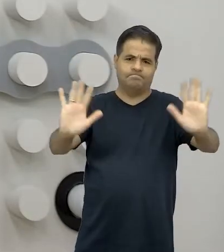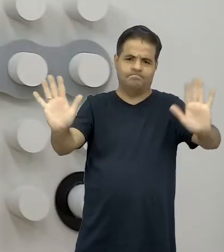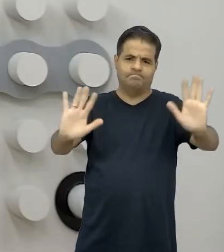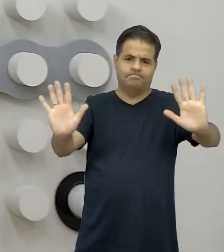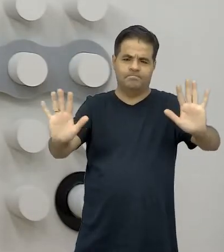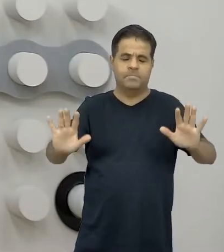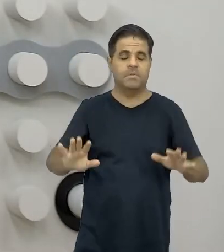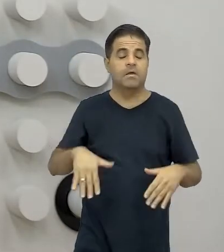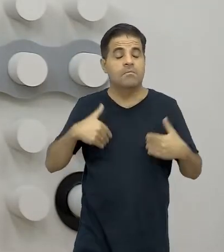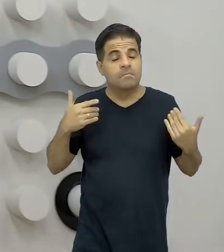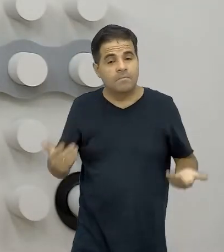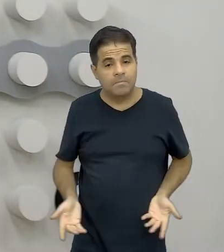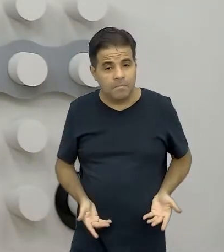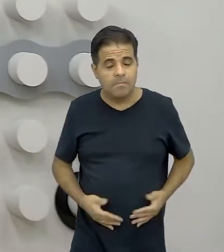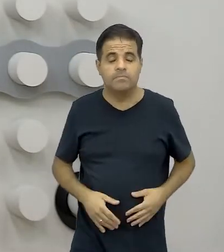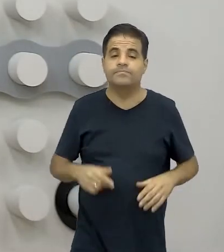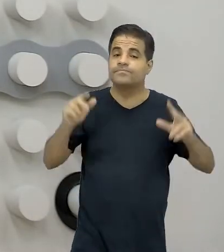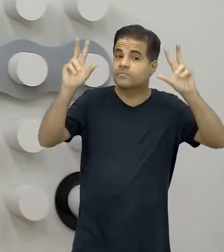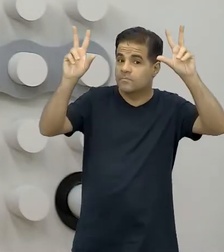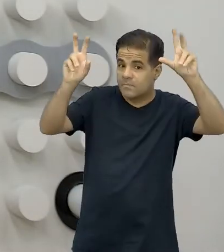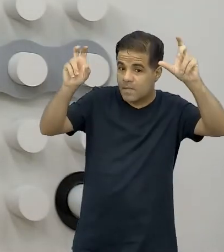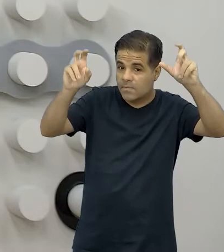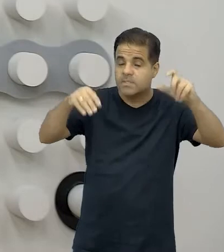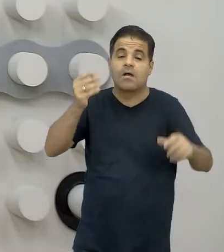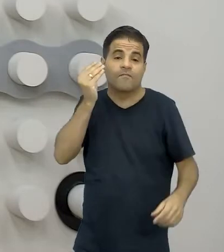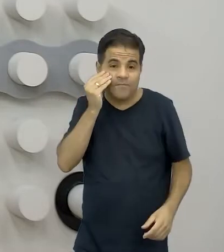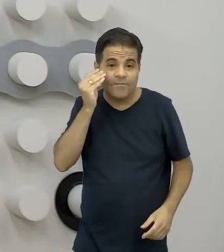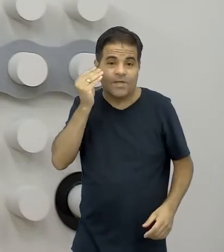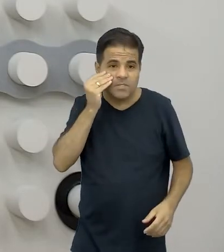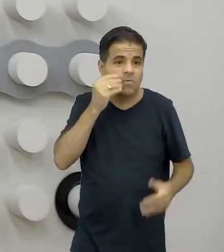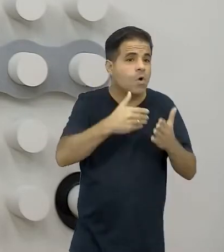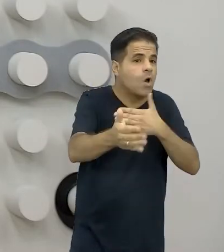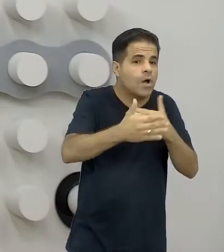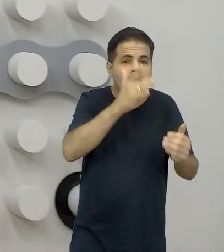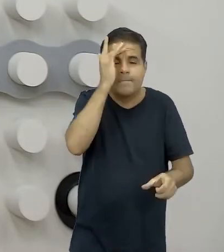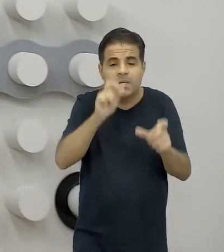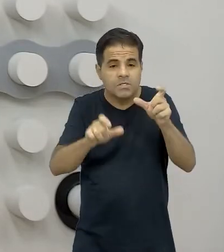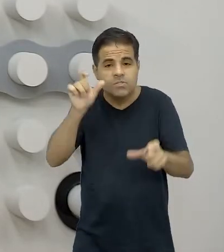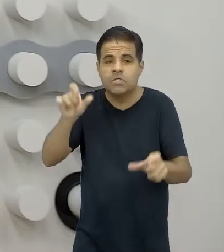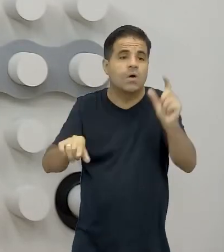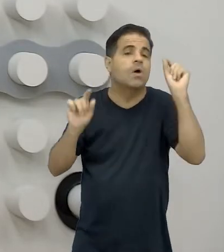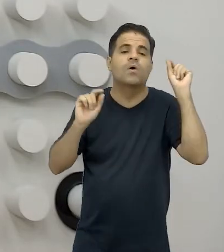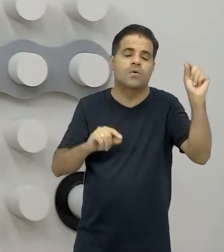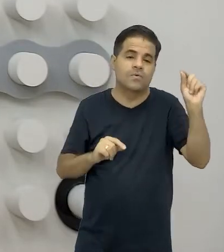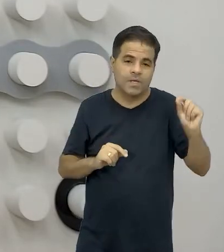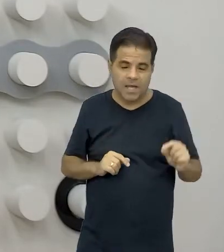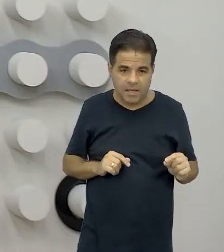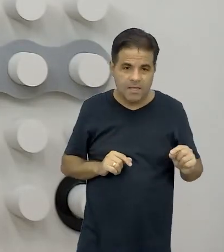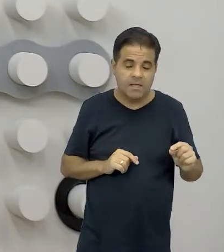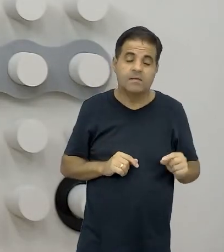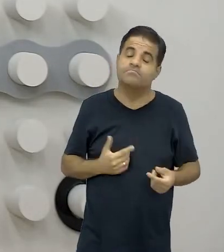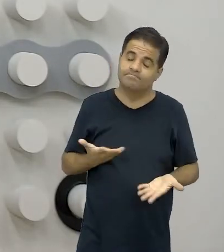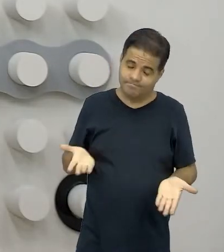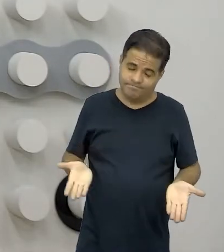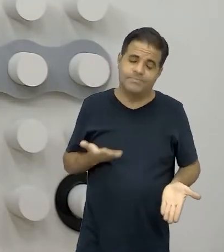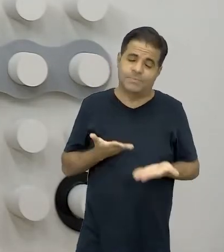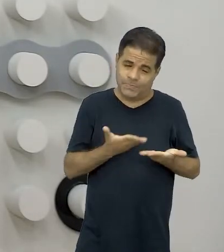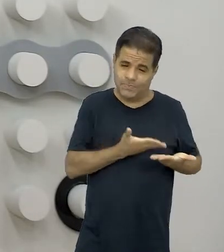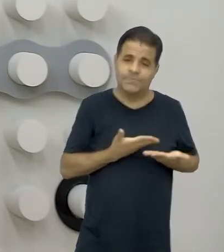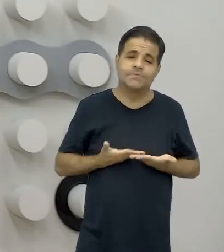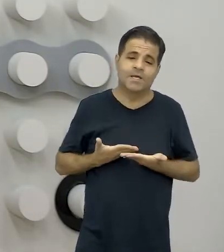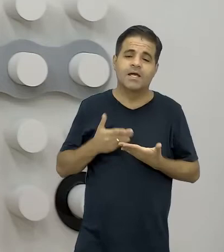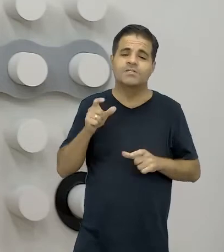disso. Agora, uma questão que é visível para qualquer um é a seguinte, que os estudantes